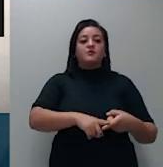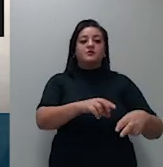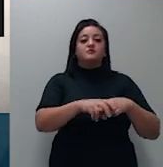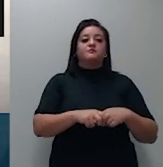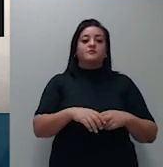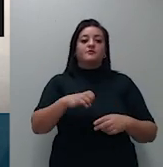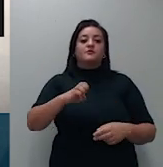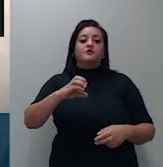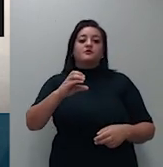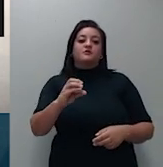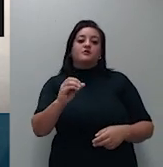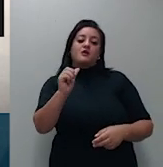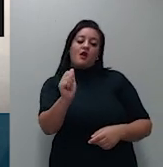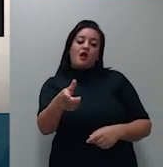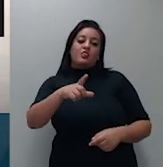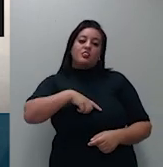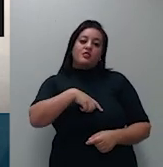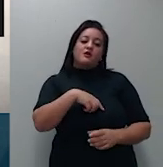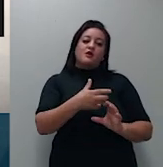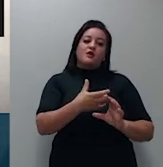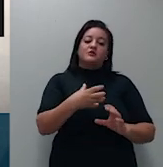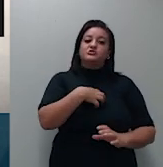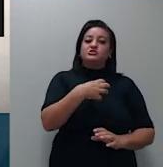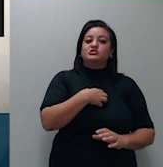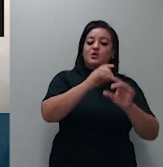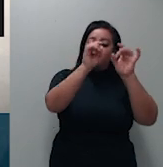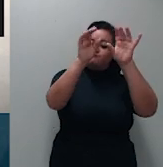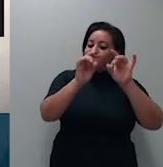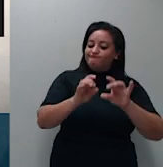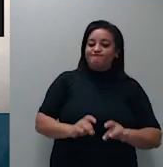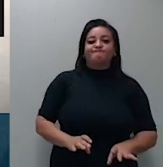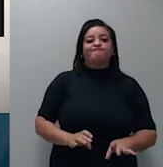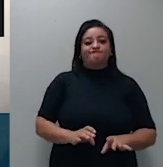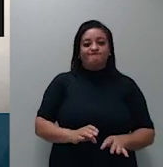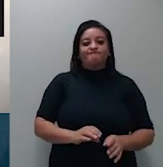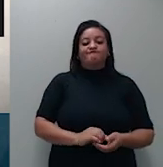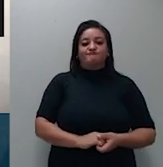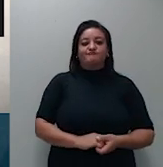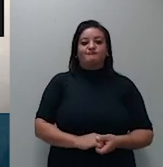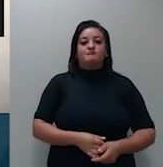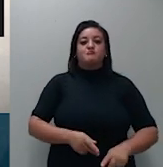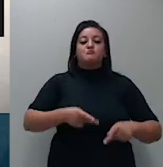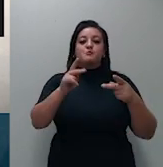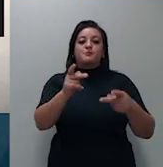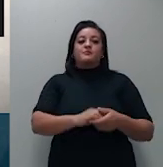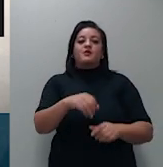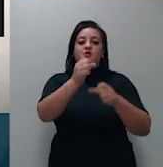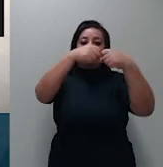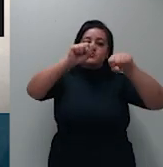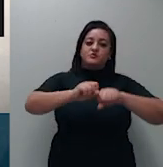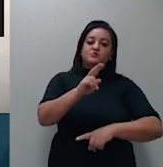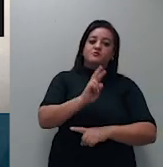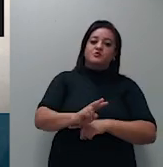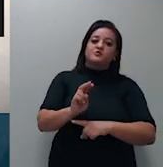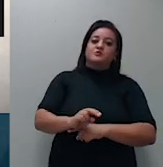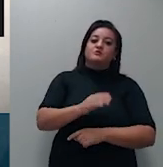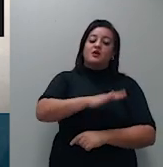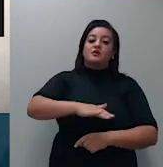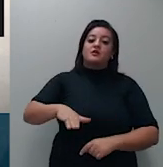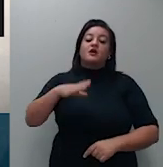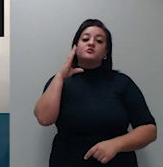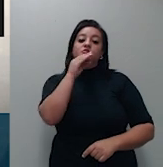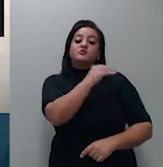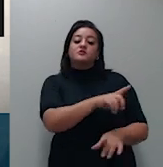possui caráter specialista prevalecendo como sistema protetivo da Criança e do Adolescente em